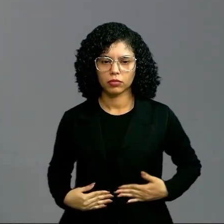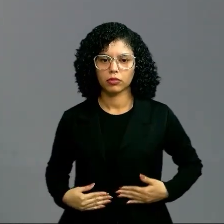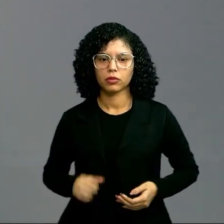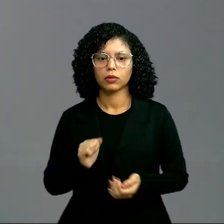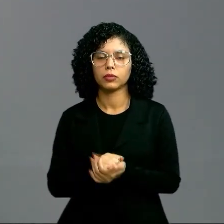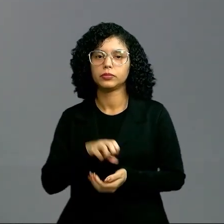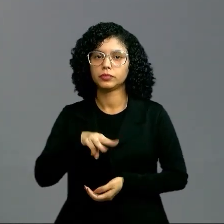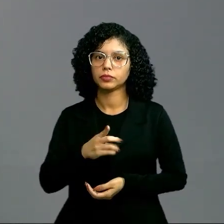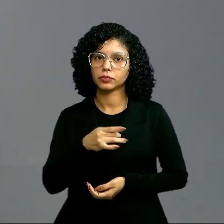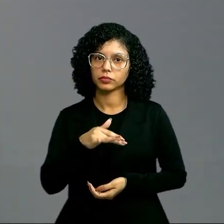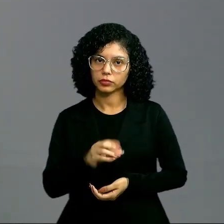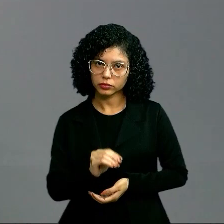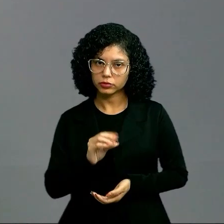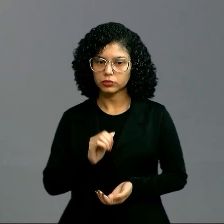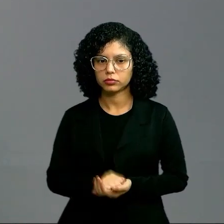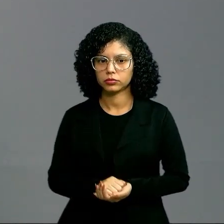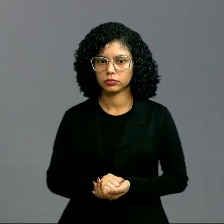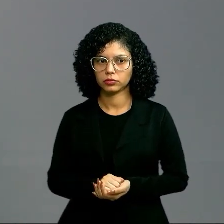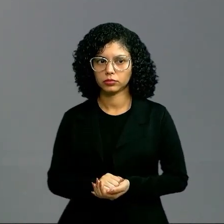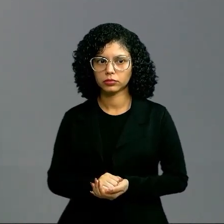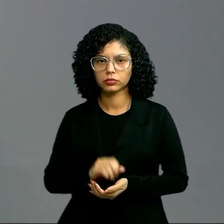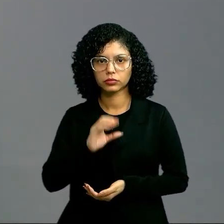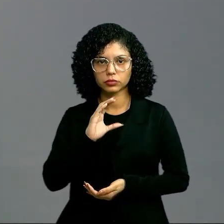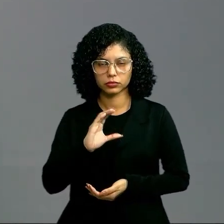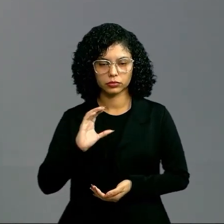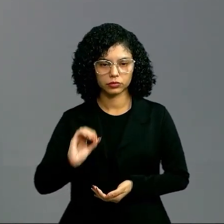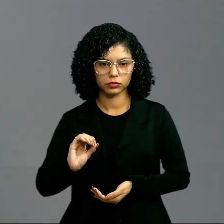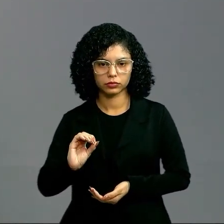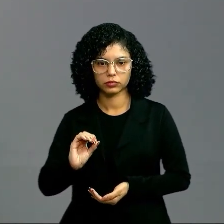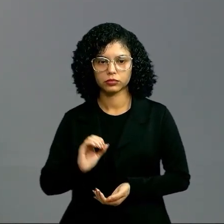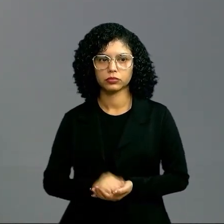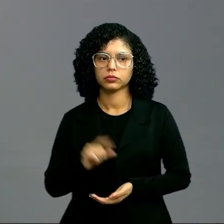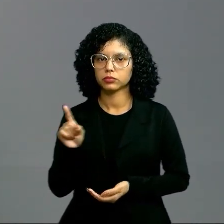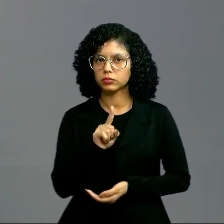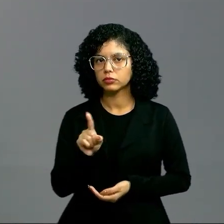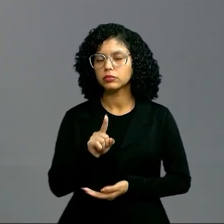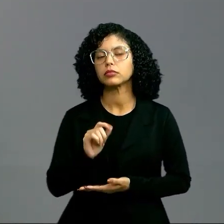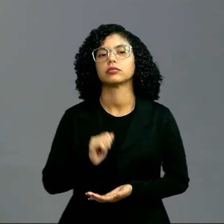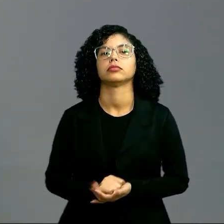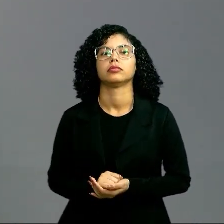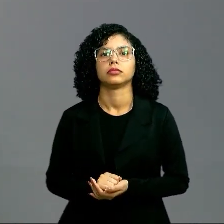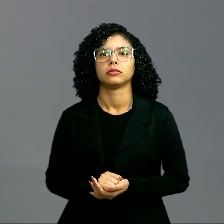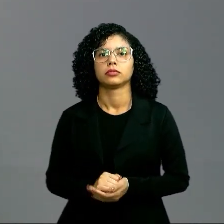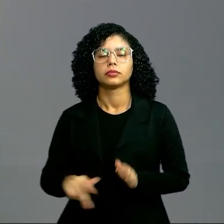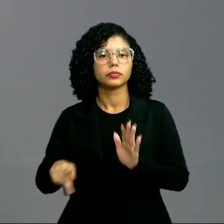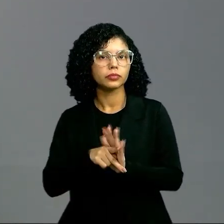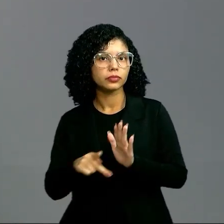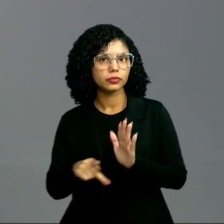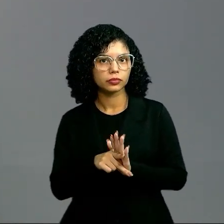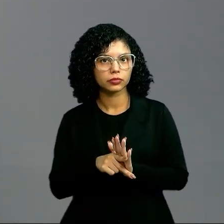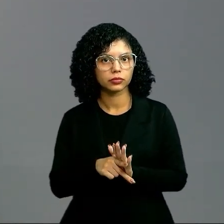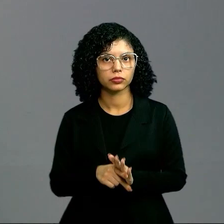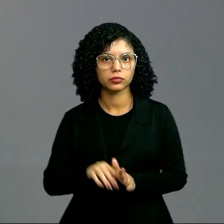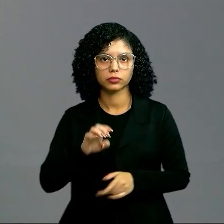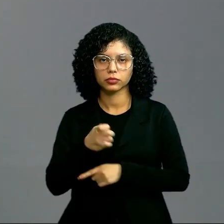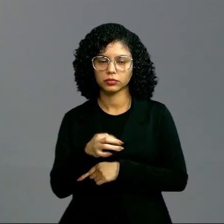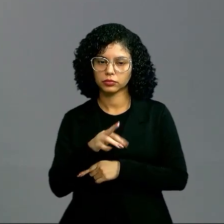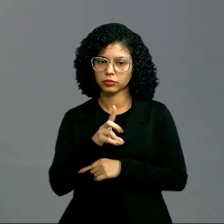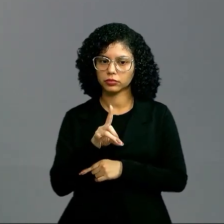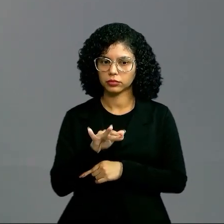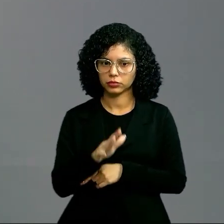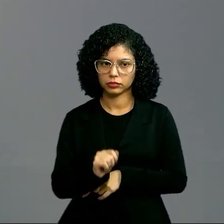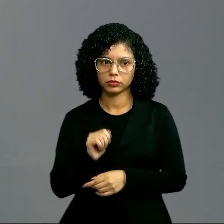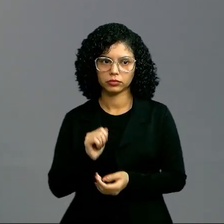Mas o monóxido de carbono, o CO, esse não. Ele é um composto estável. Ele é